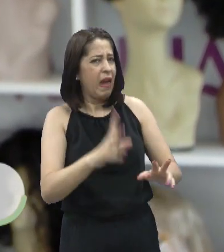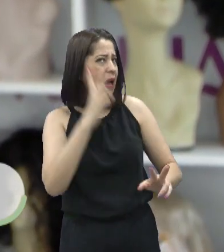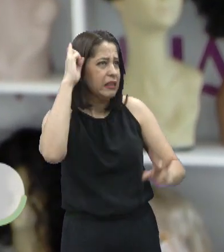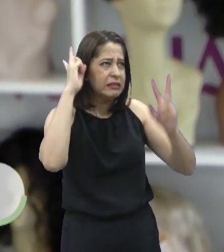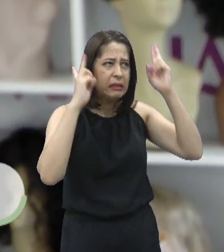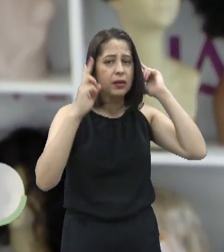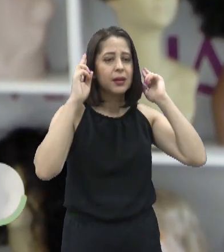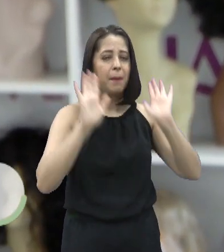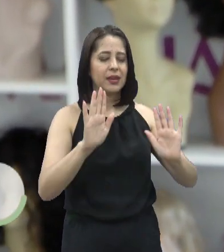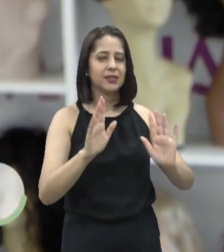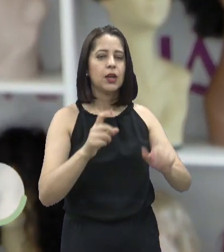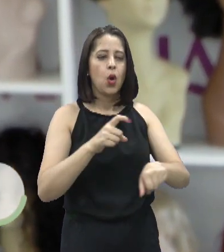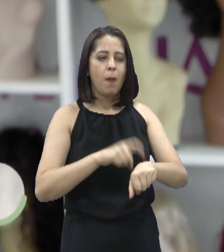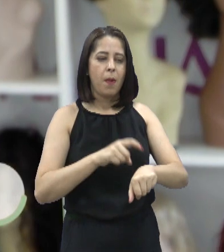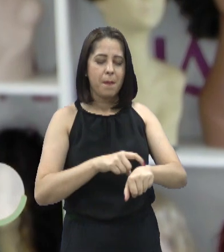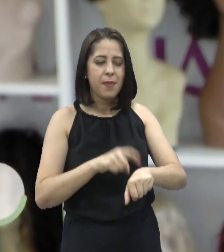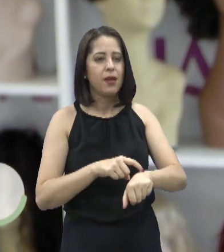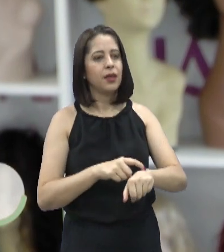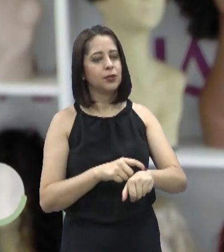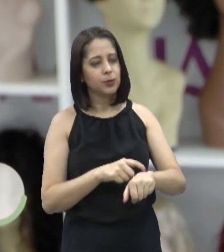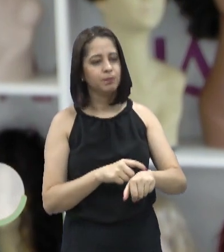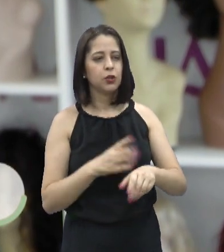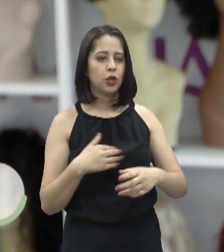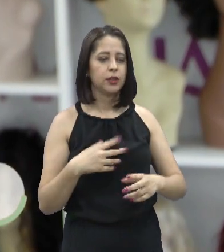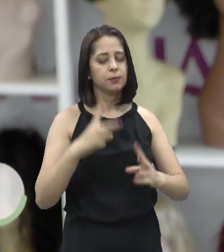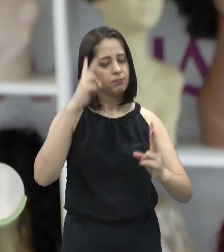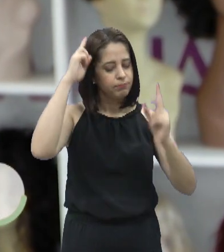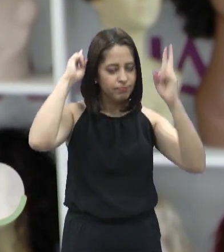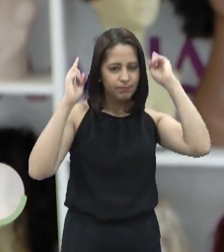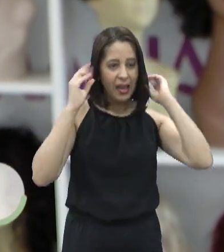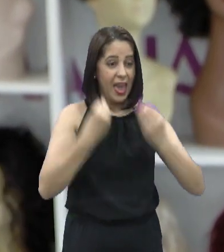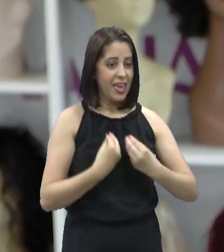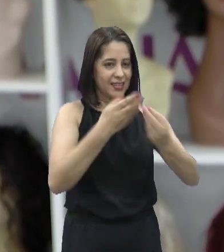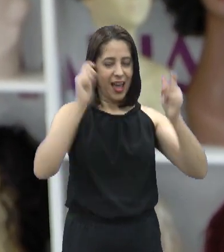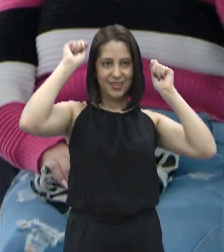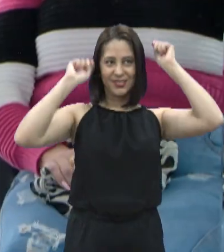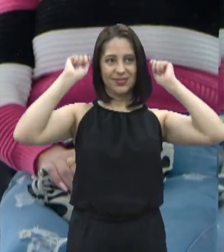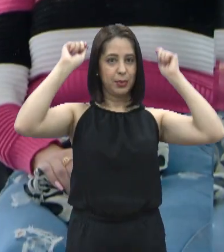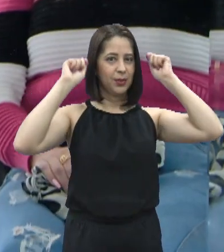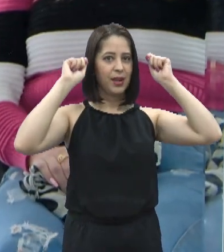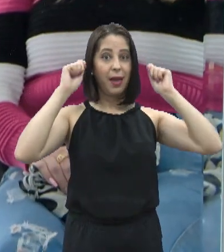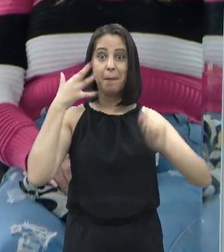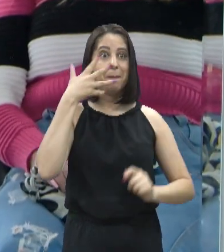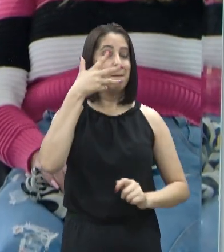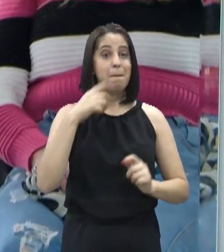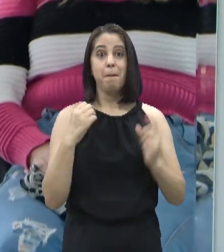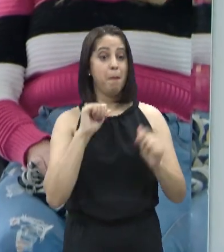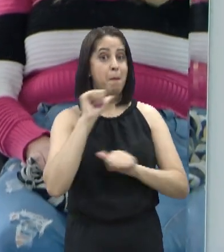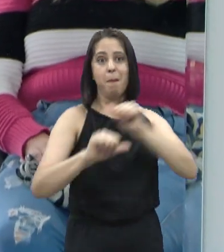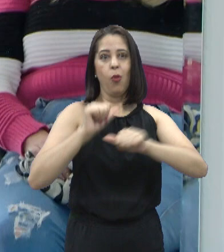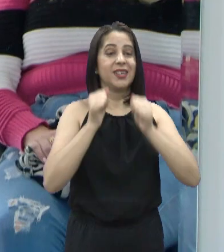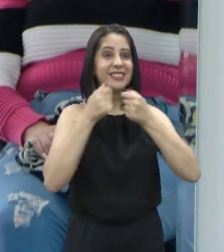nesse momento que a gente tira o cabelo, coloca a peruca, aí elas mudam. Elas saem sorrindo.